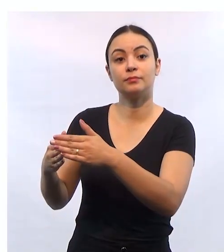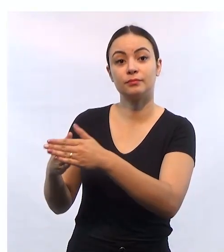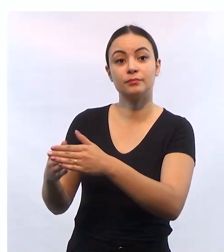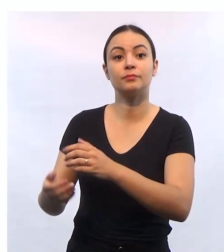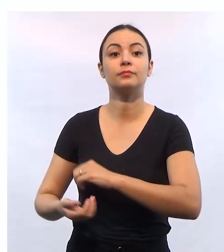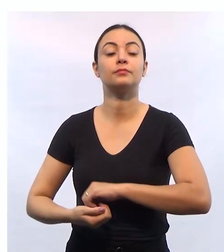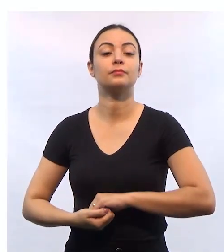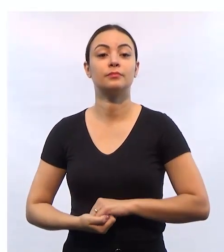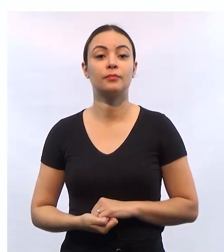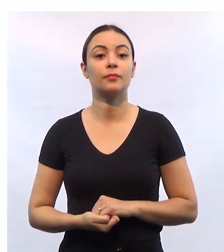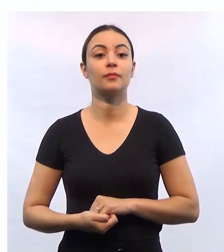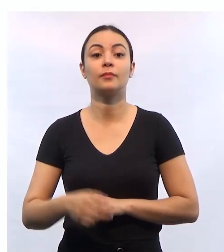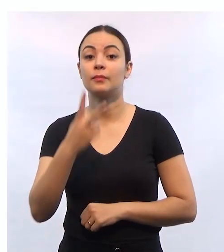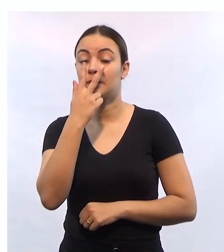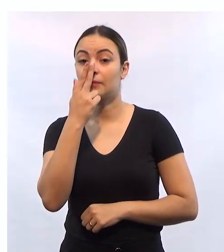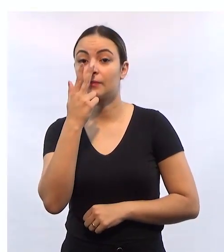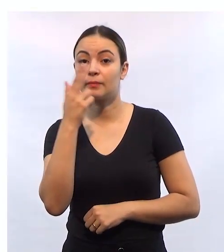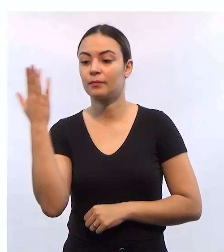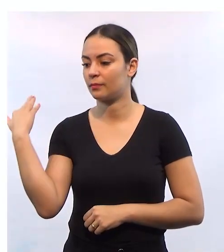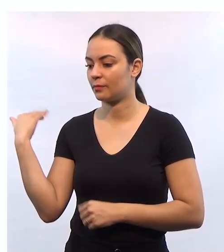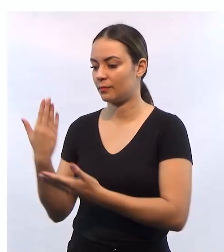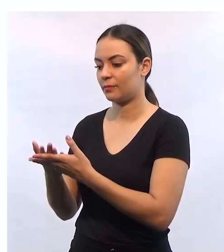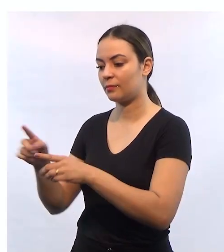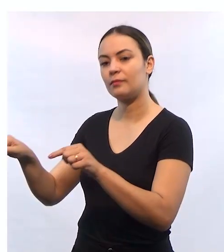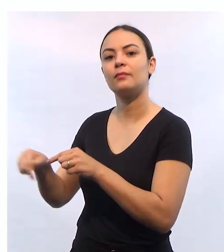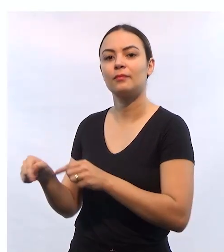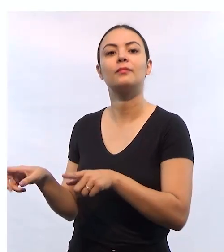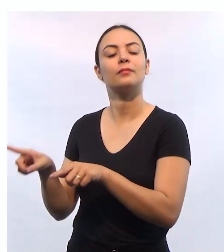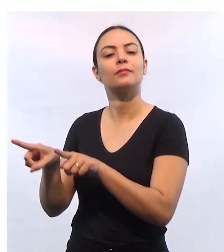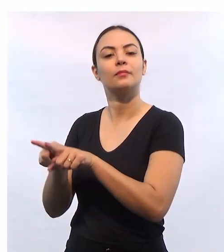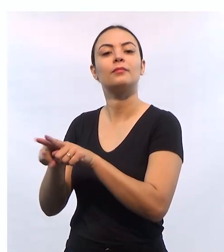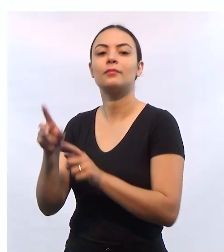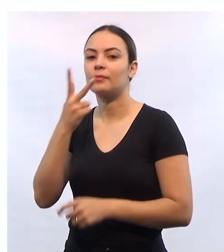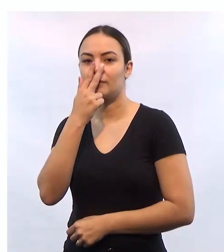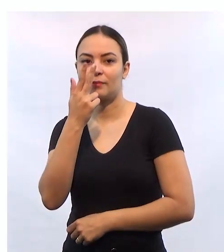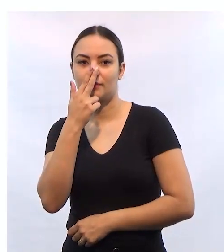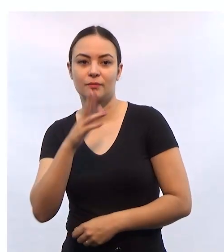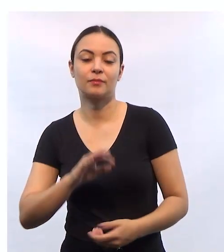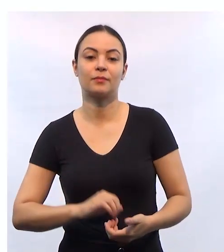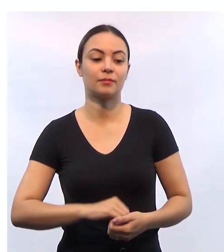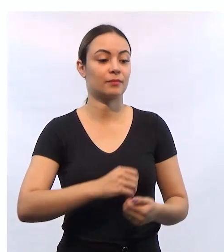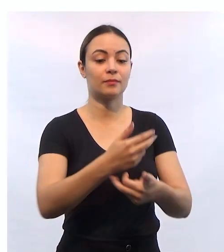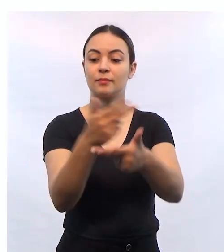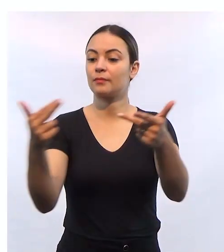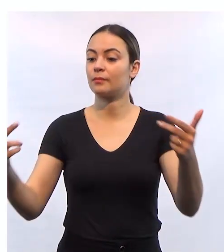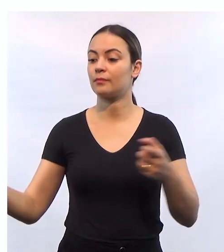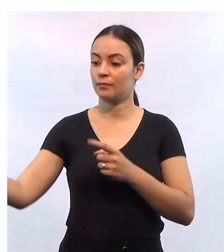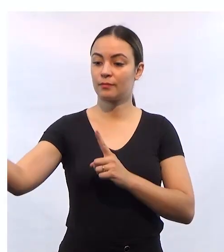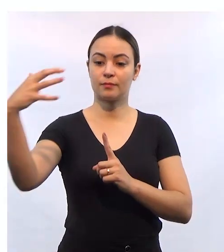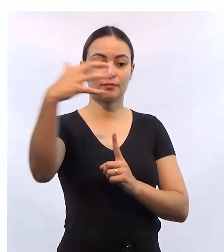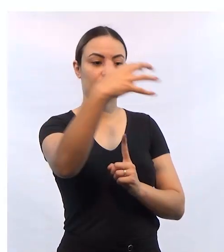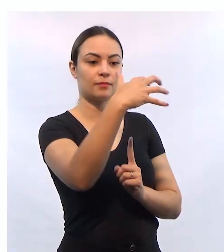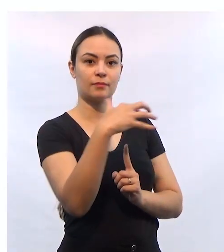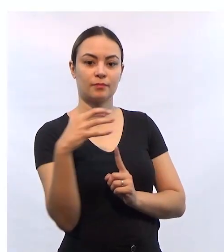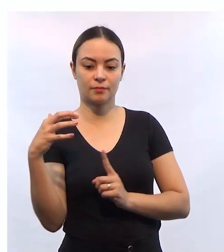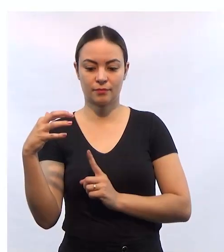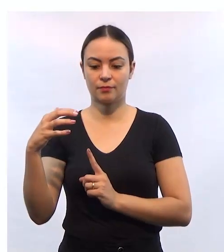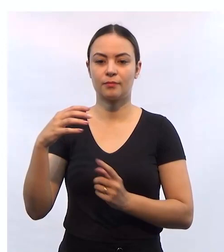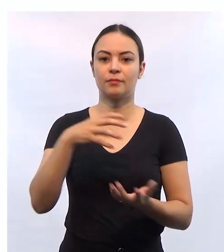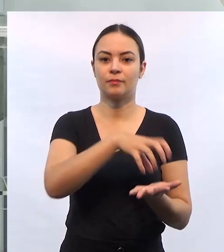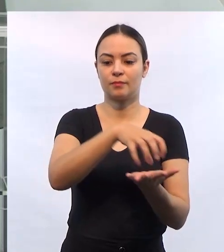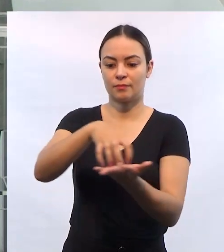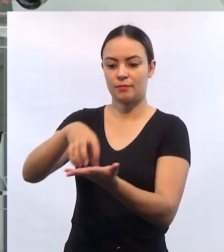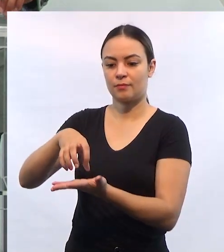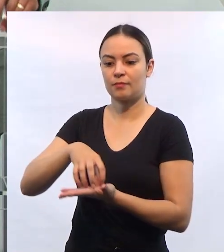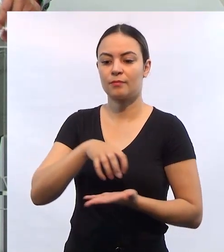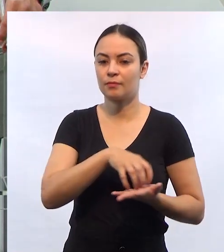uma série de fatores que influenciam e afetam a organização. Isso nos lembra o quê? O